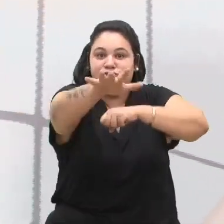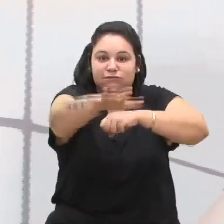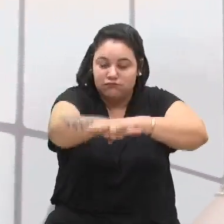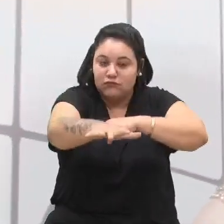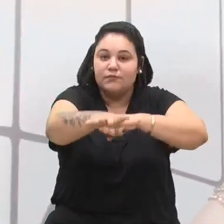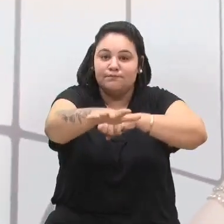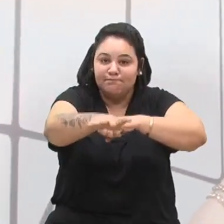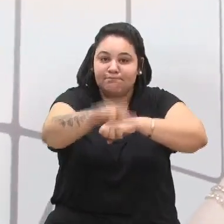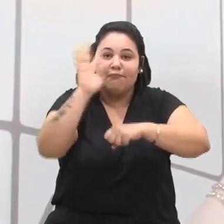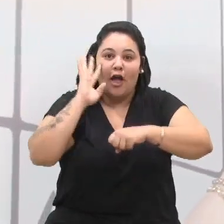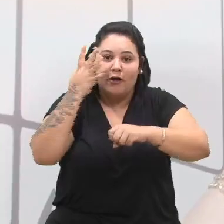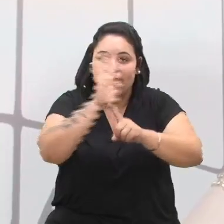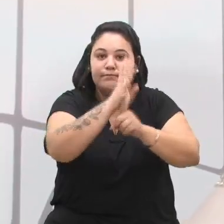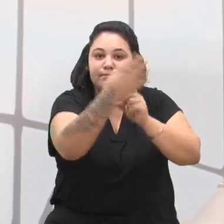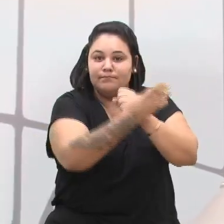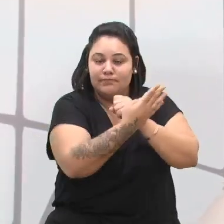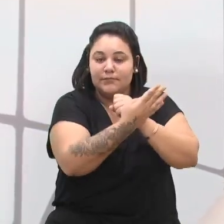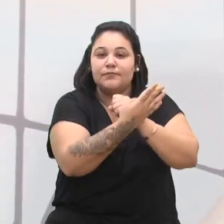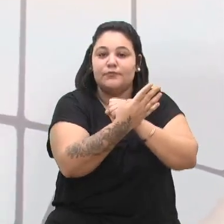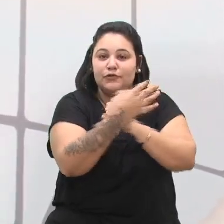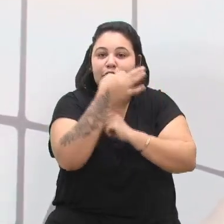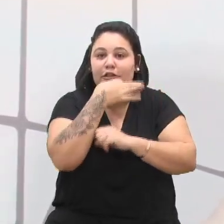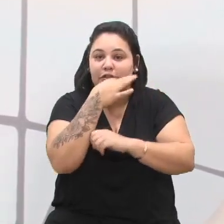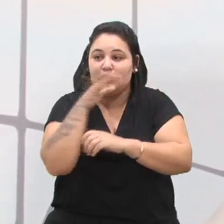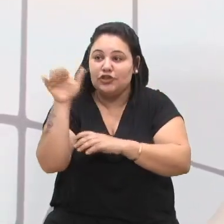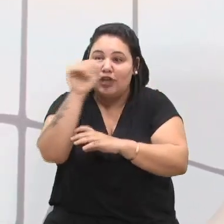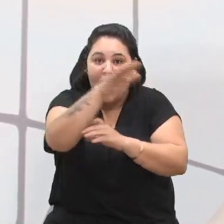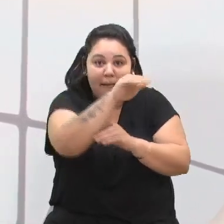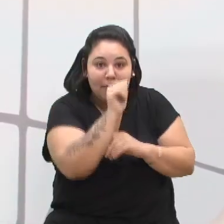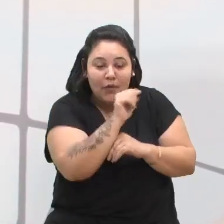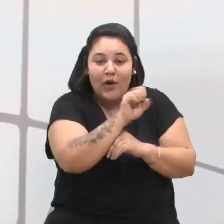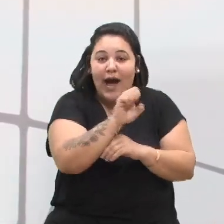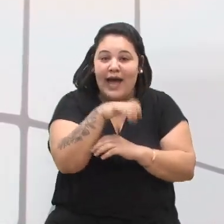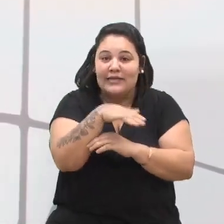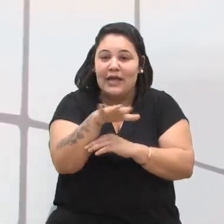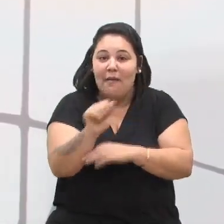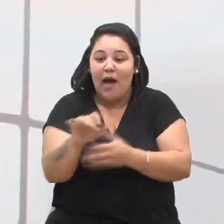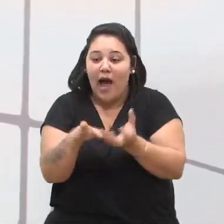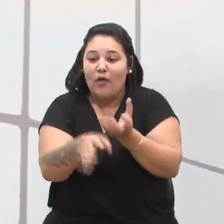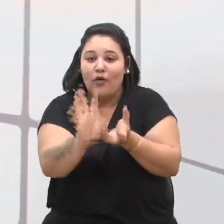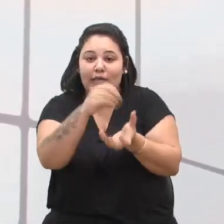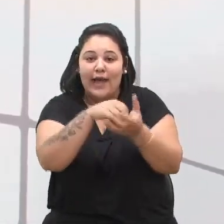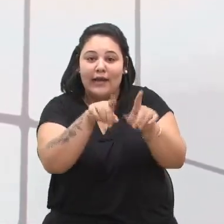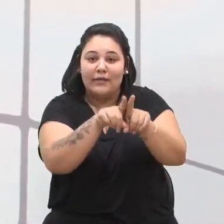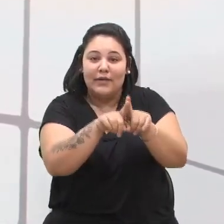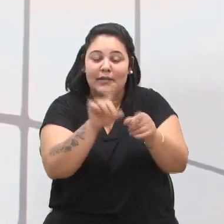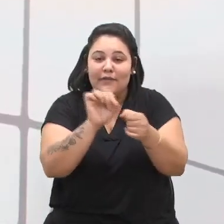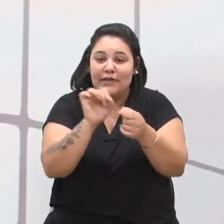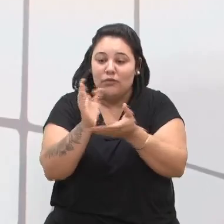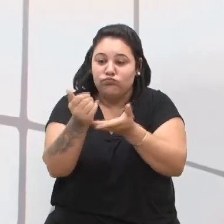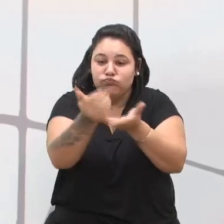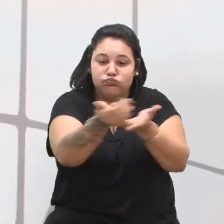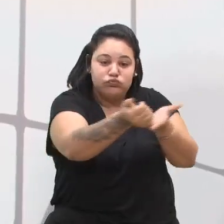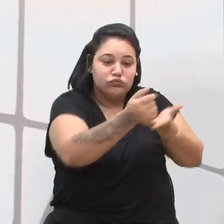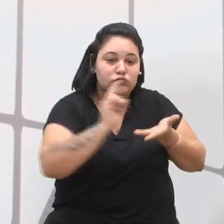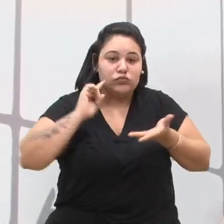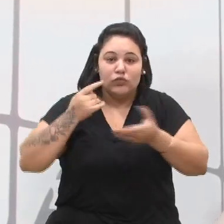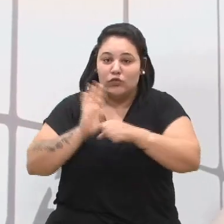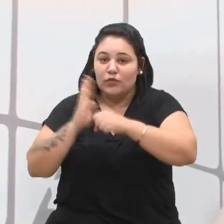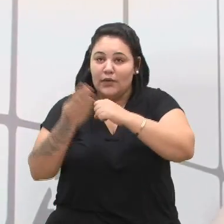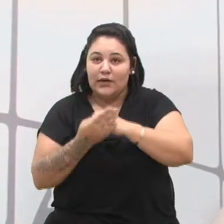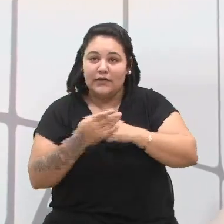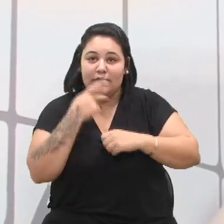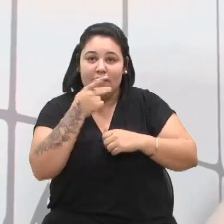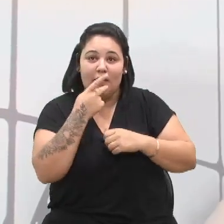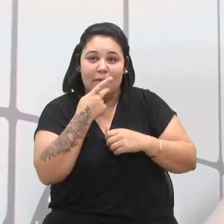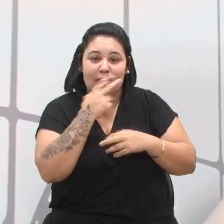Caxias do Sul, chamou a Codeca e a SEMA, estão realizando um bota fora nesses bairros. Eu até vou dar uma relação aos bairros